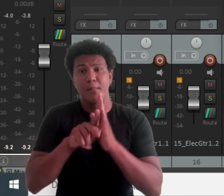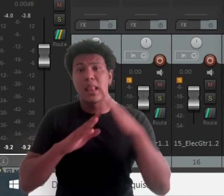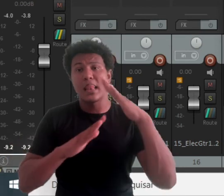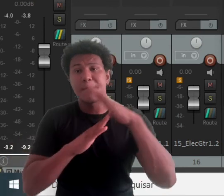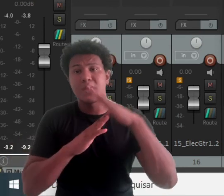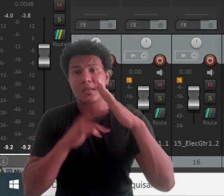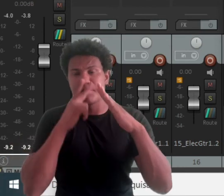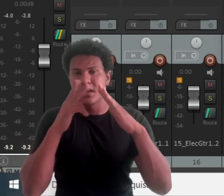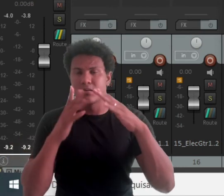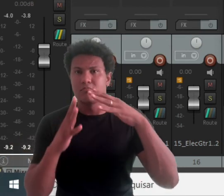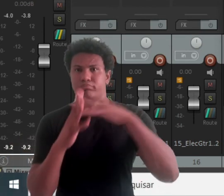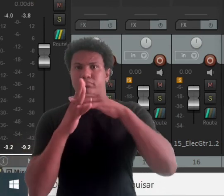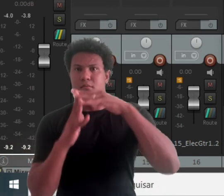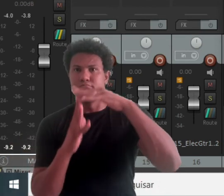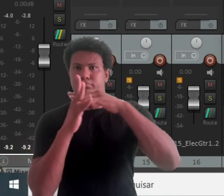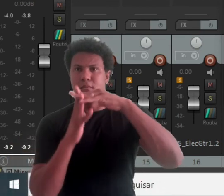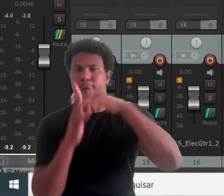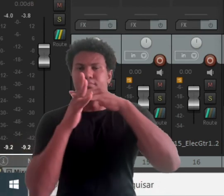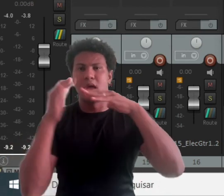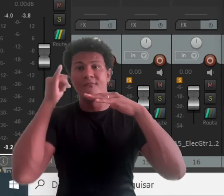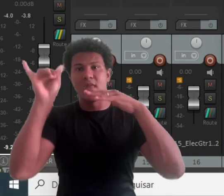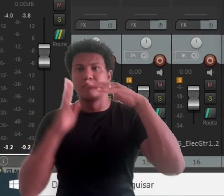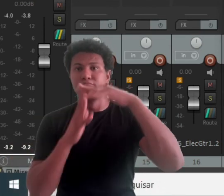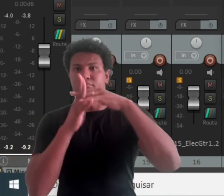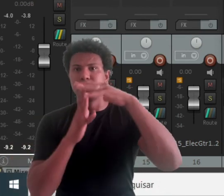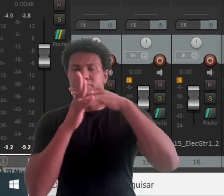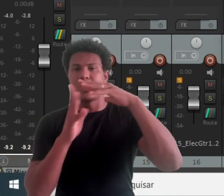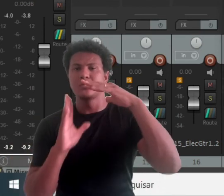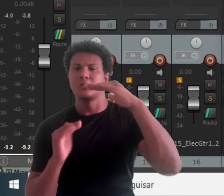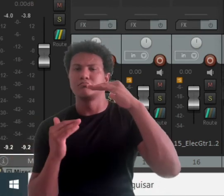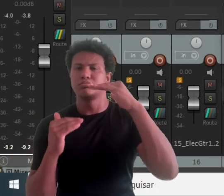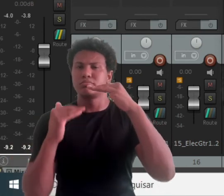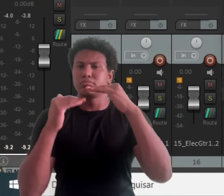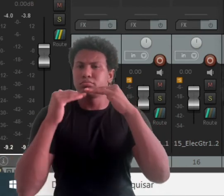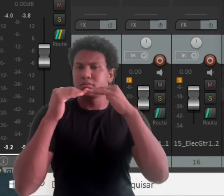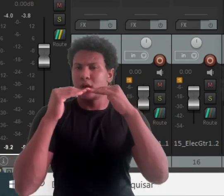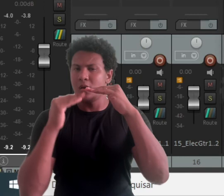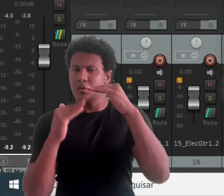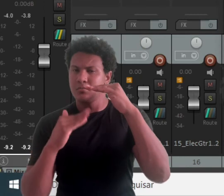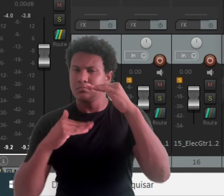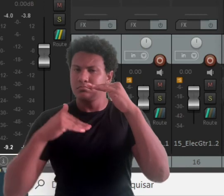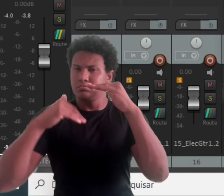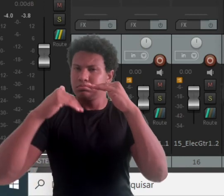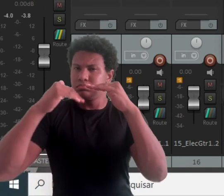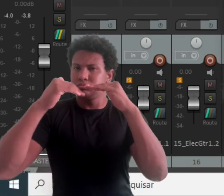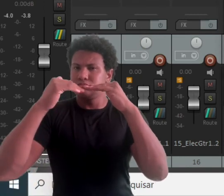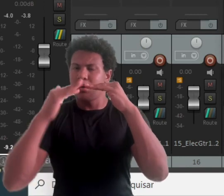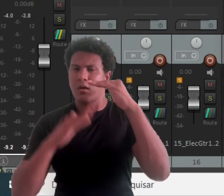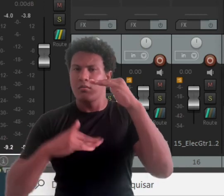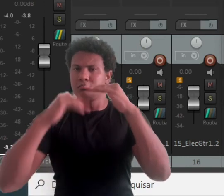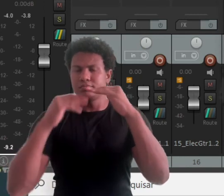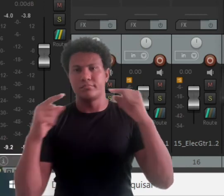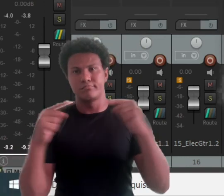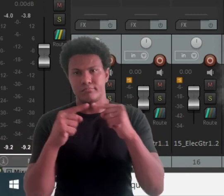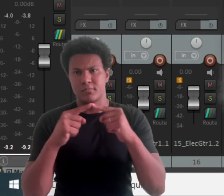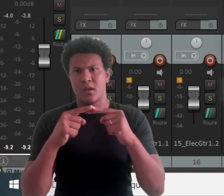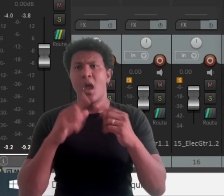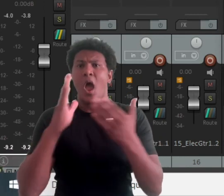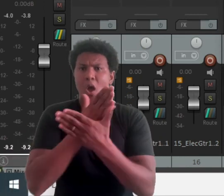limitador, certo? De certos picos e não volume. Tem gente que usa mesmo só como volume, baixa só o